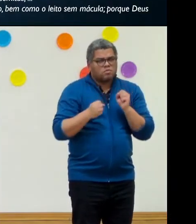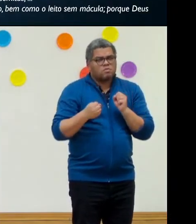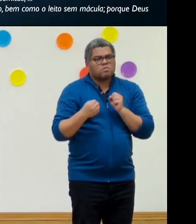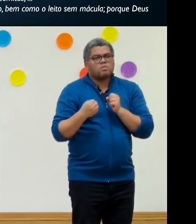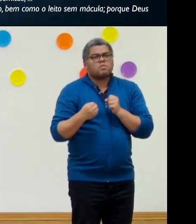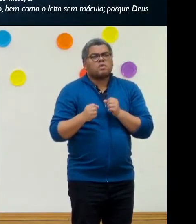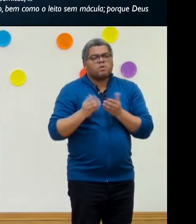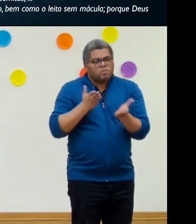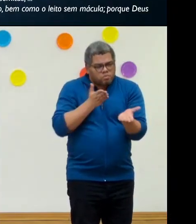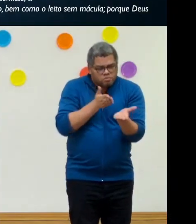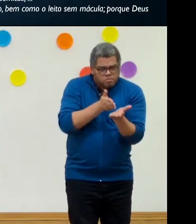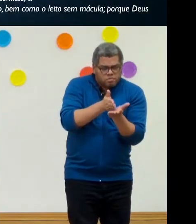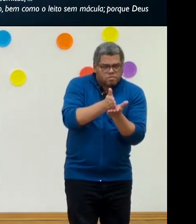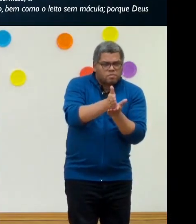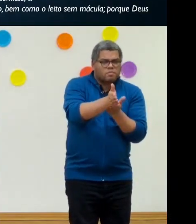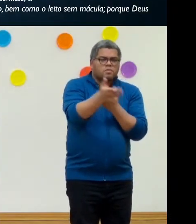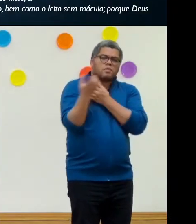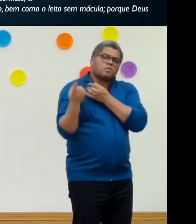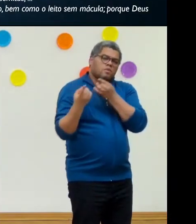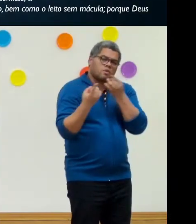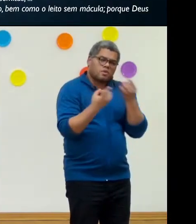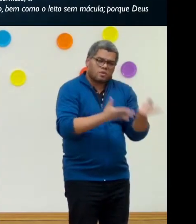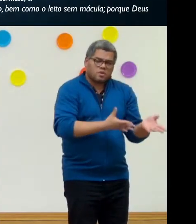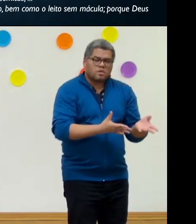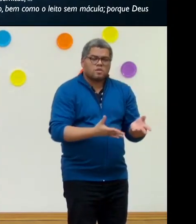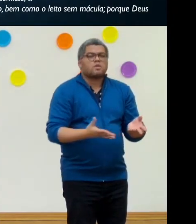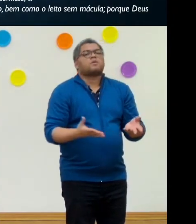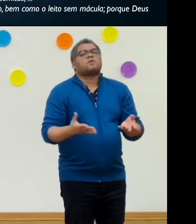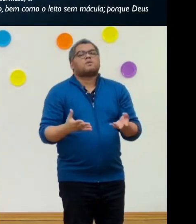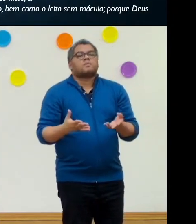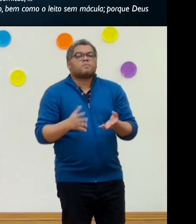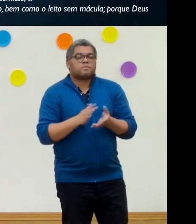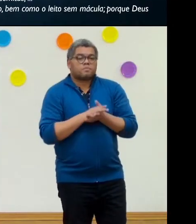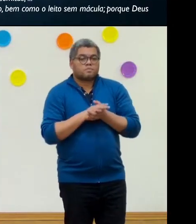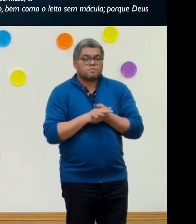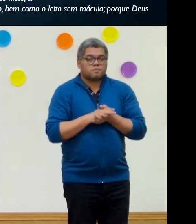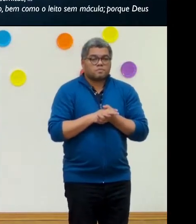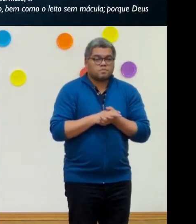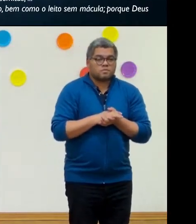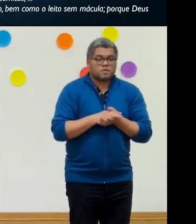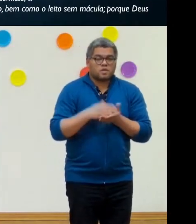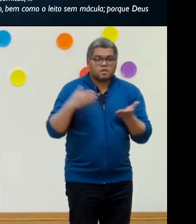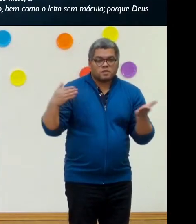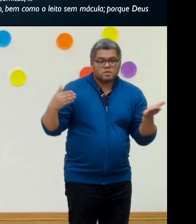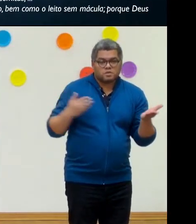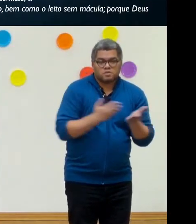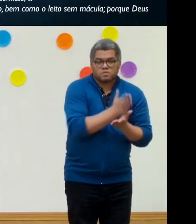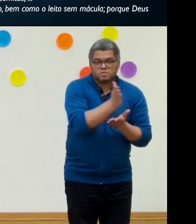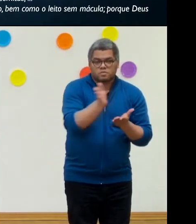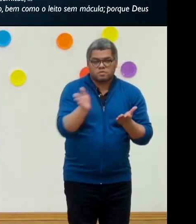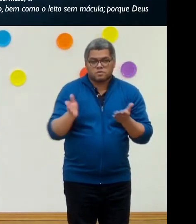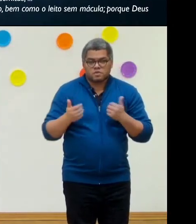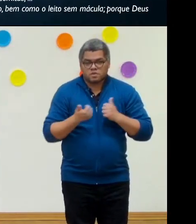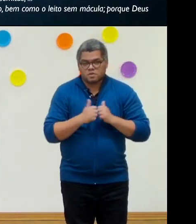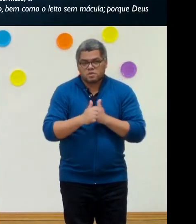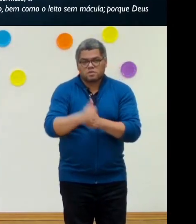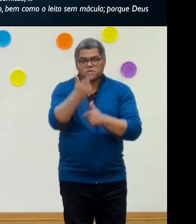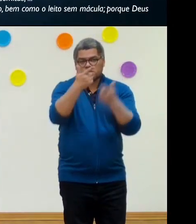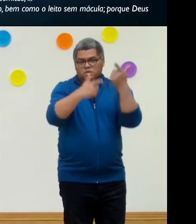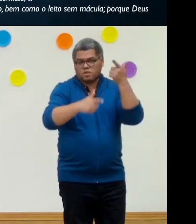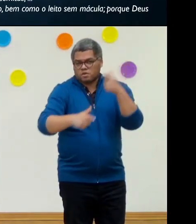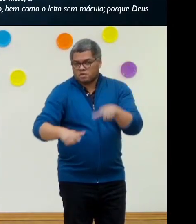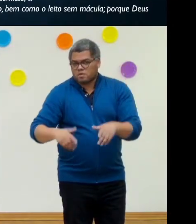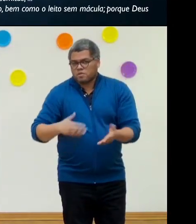caminho, não tem mais comunhão com Deus. O adultério quebra isso. Se extraviaram, seguindo por outro caminho. 1